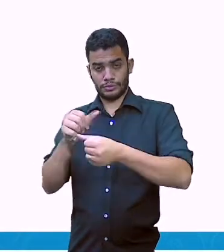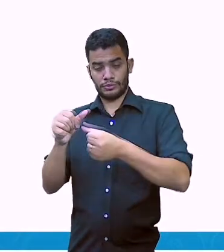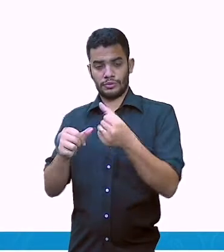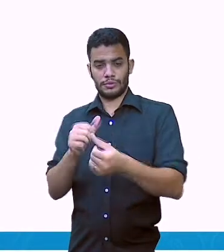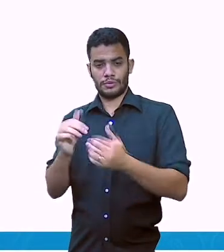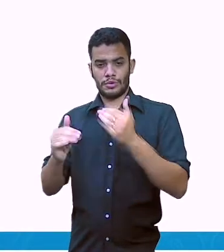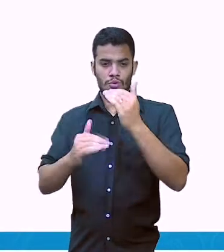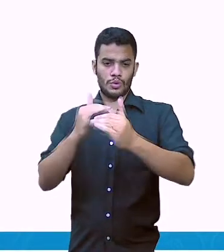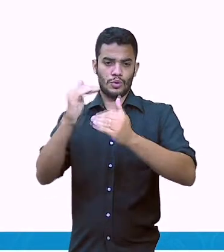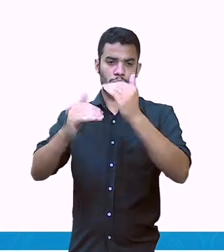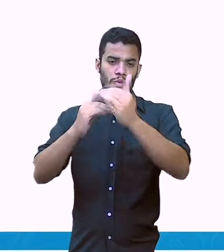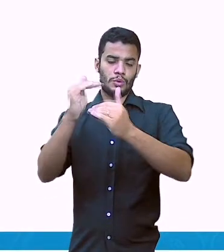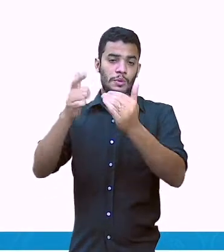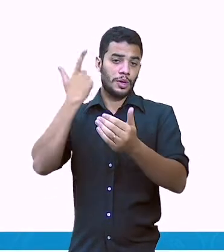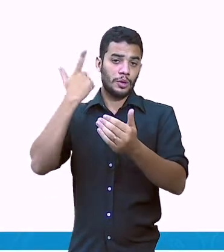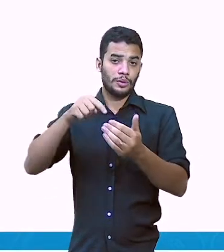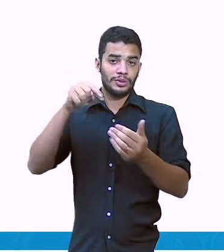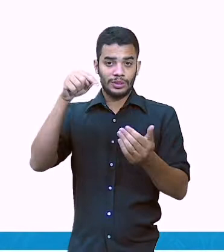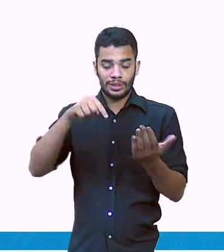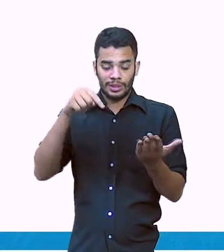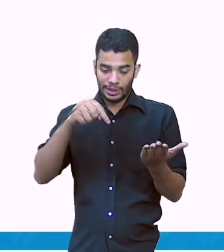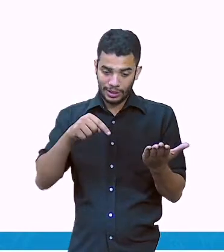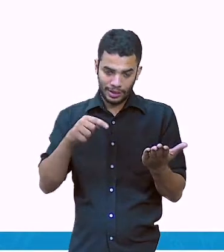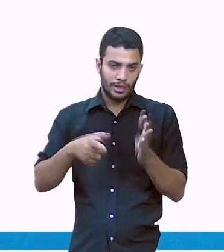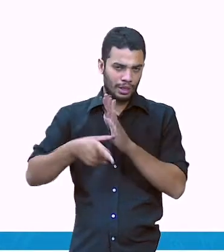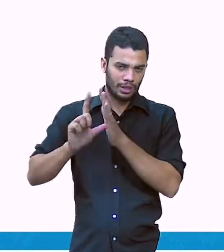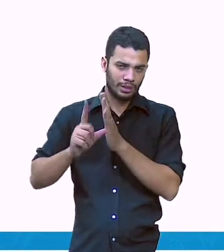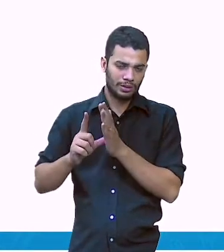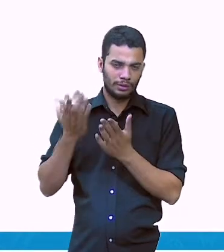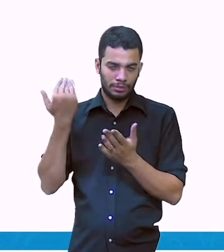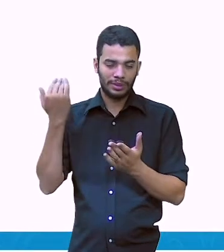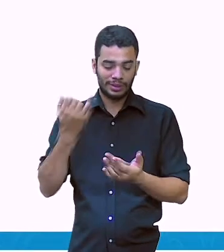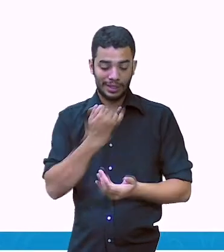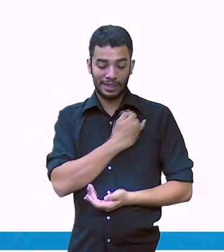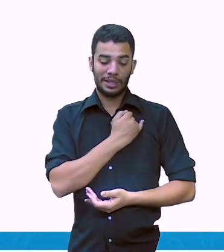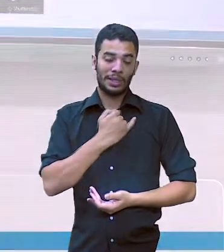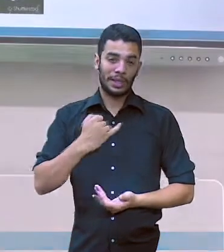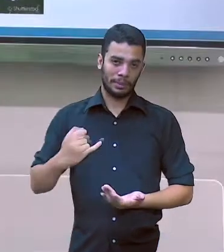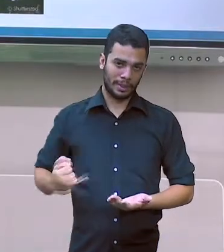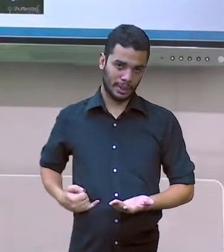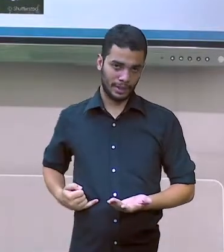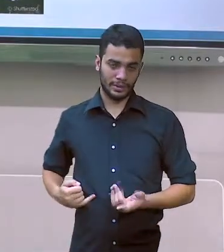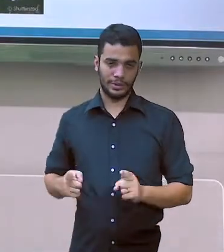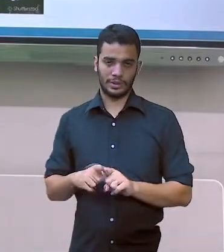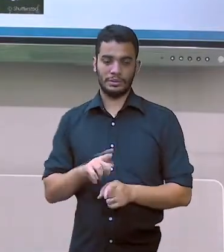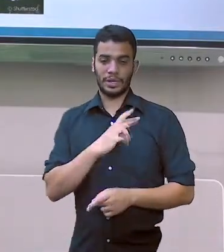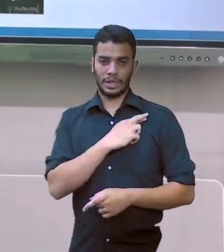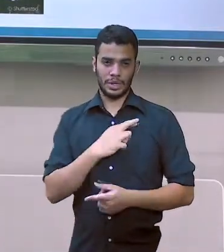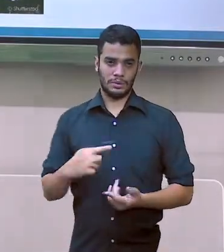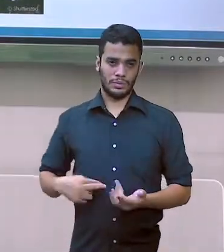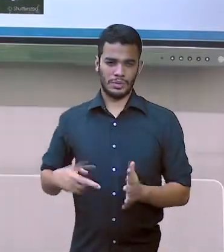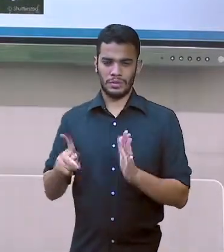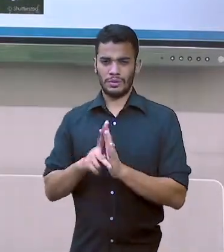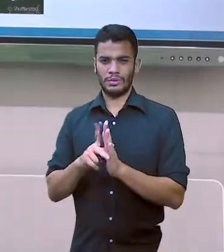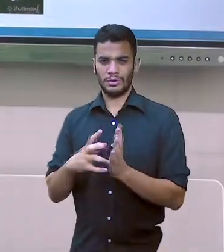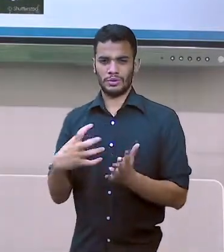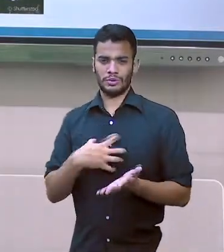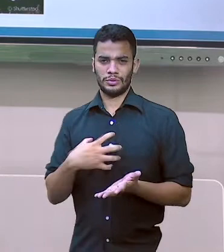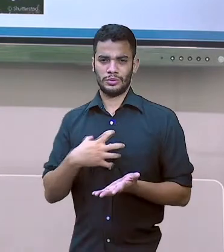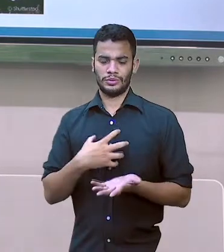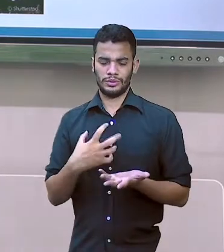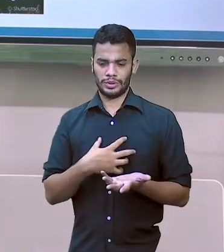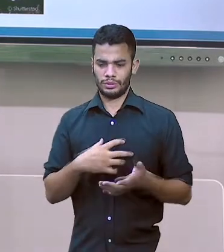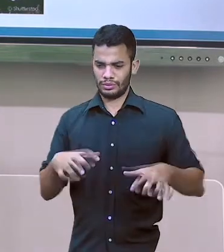necessários à sustentação do Império e também da República Velha. Então, o nosso velho e